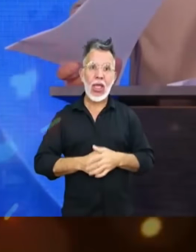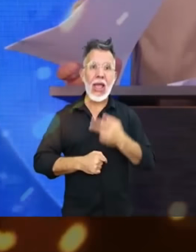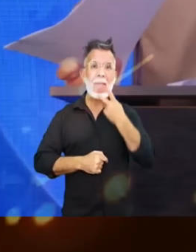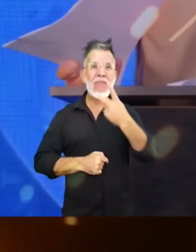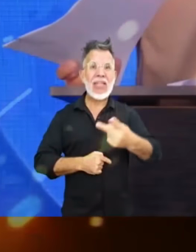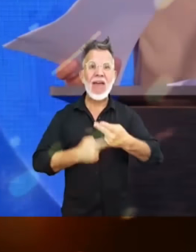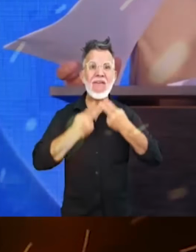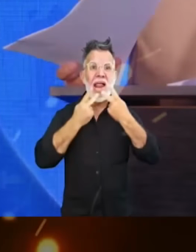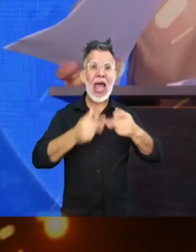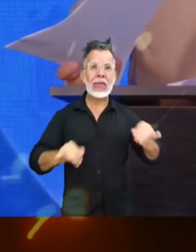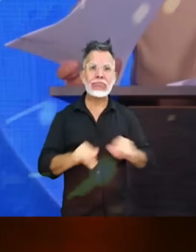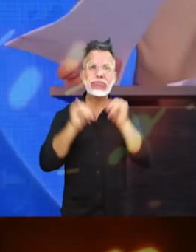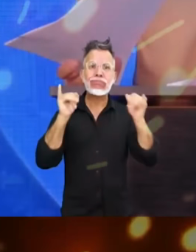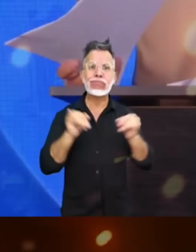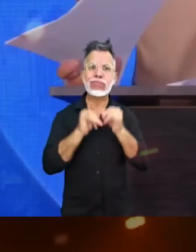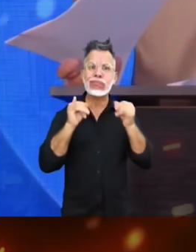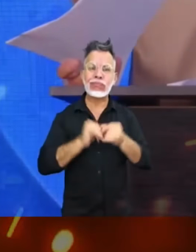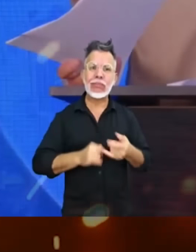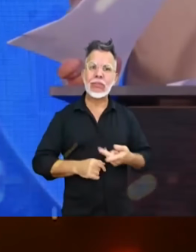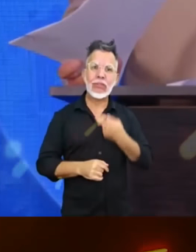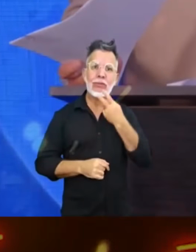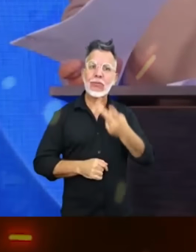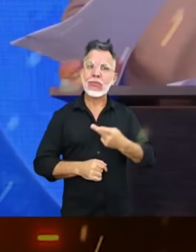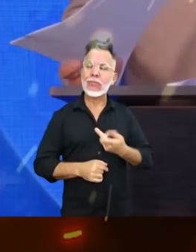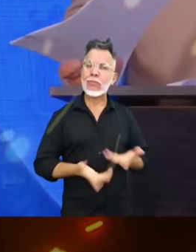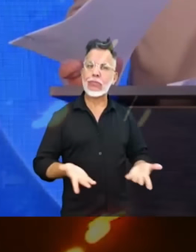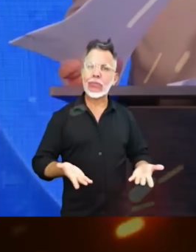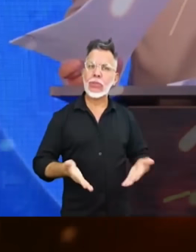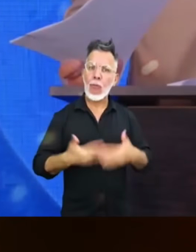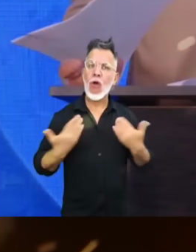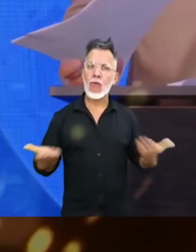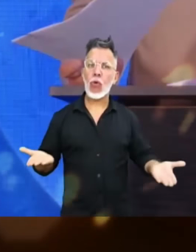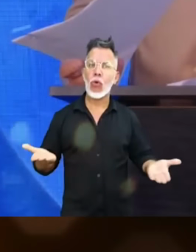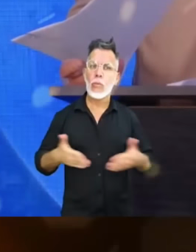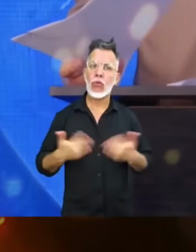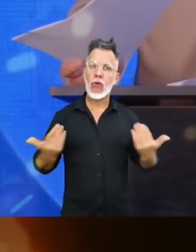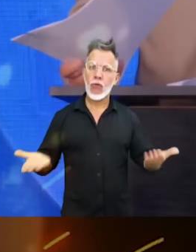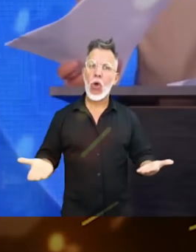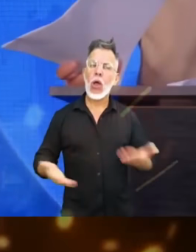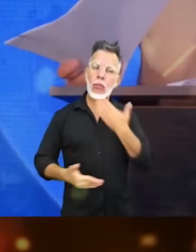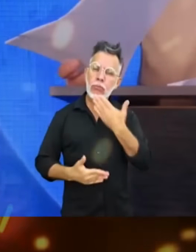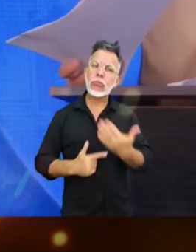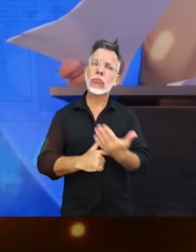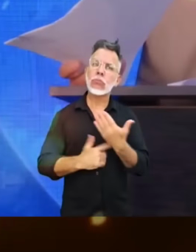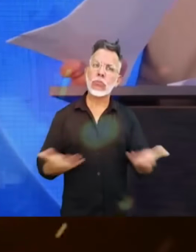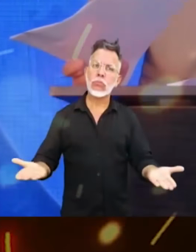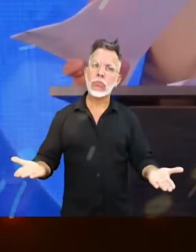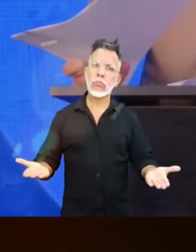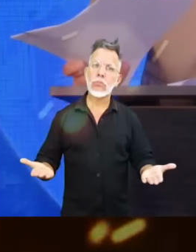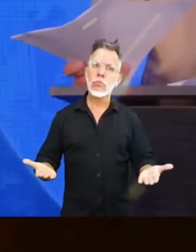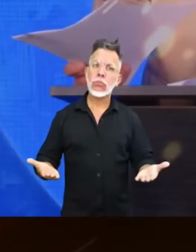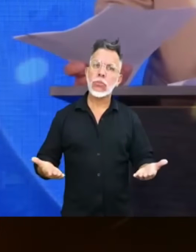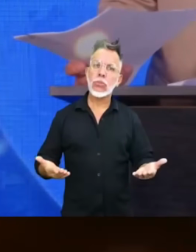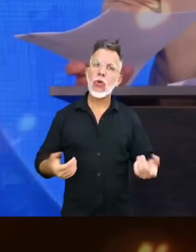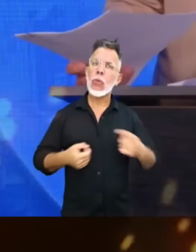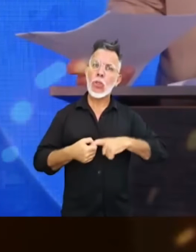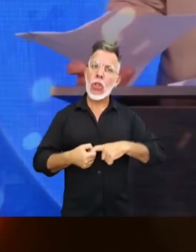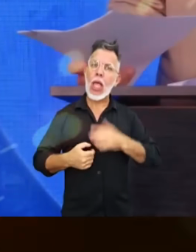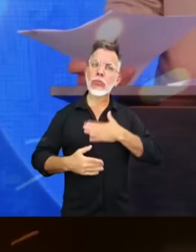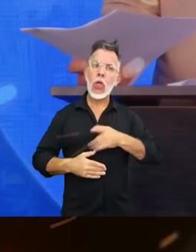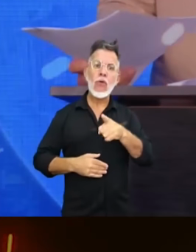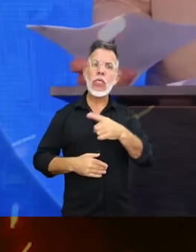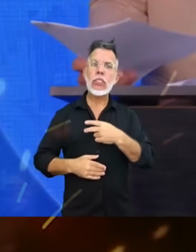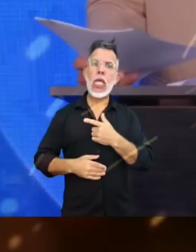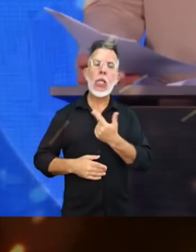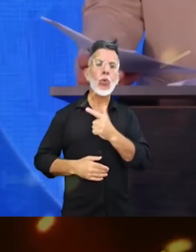então por favor por favor peço a colaboração Vamos retomar na boa o senhor não tem mais 40